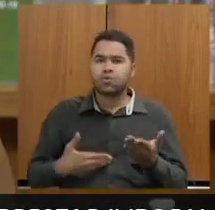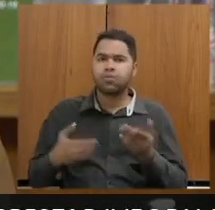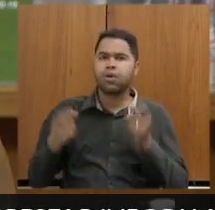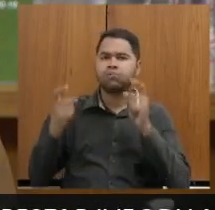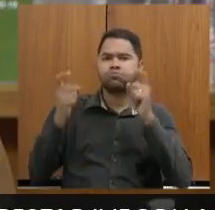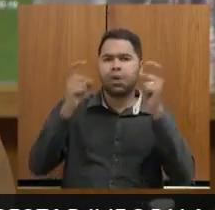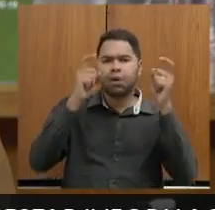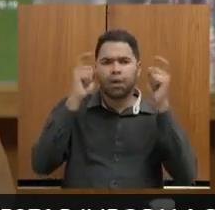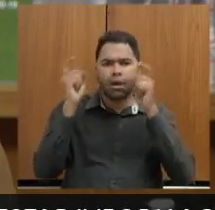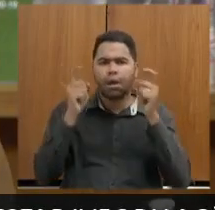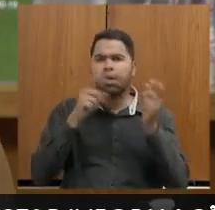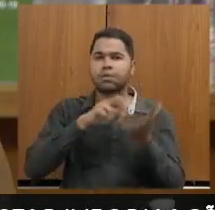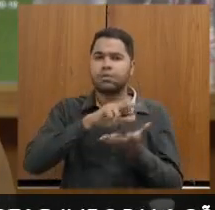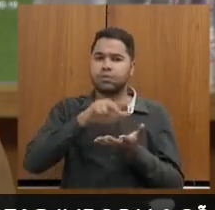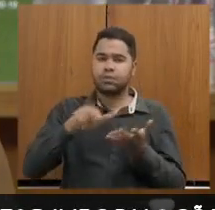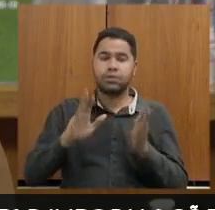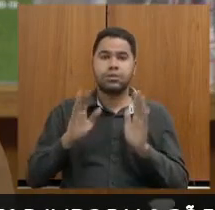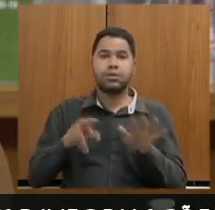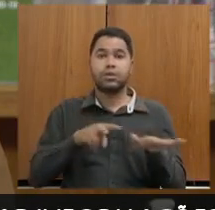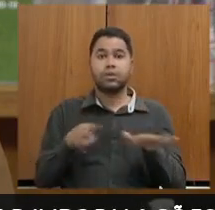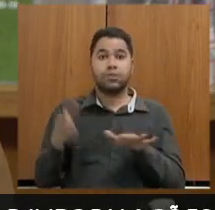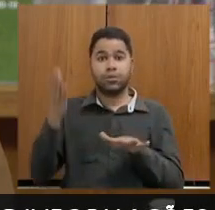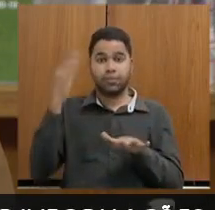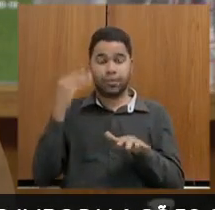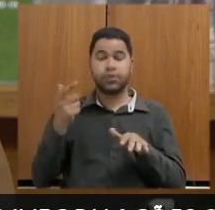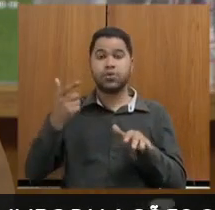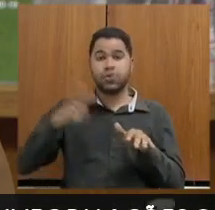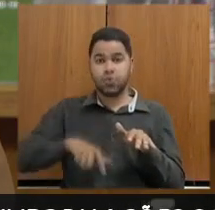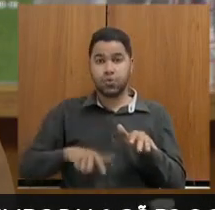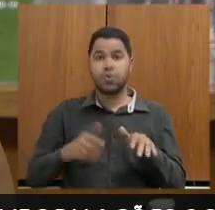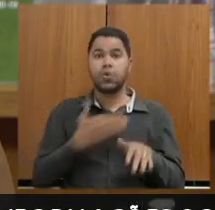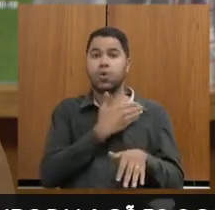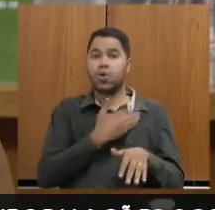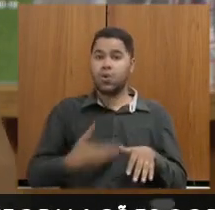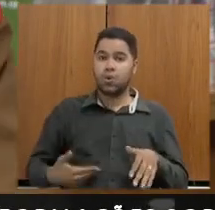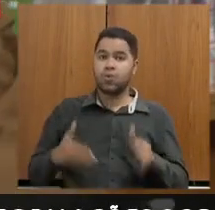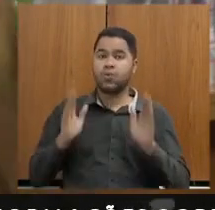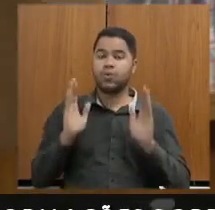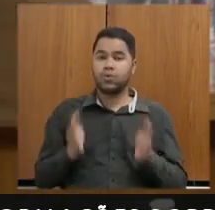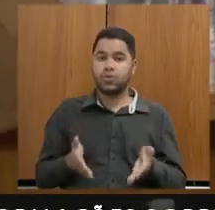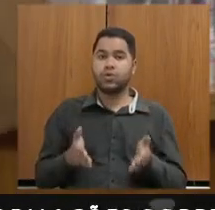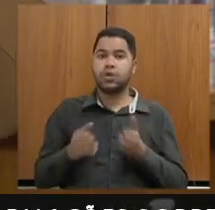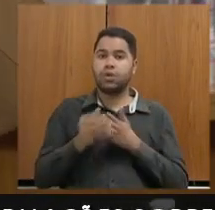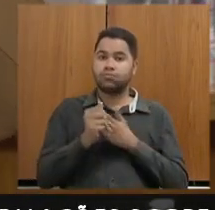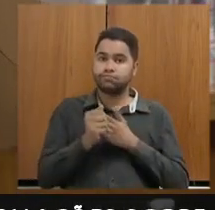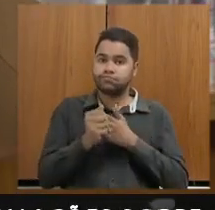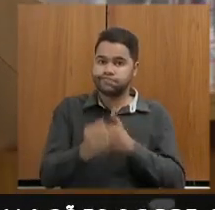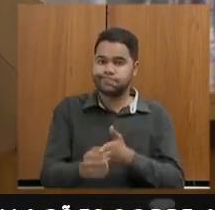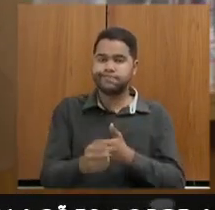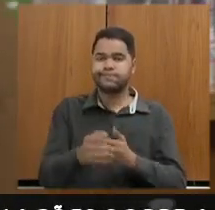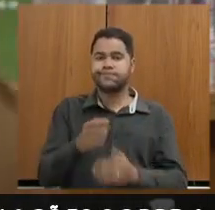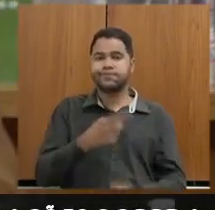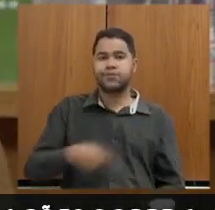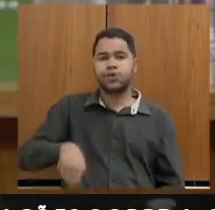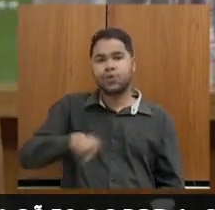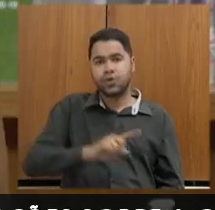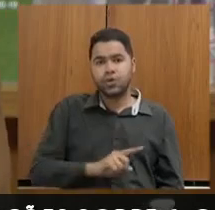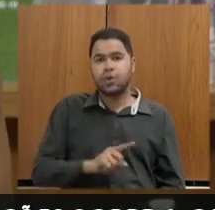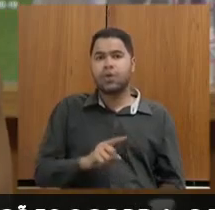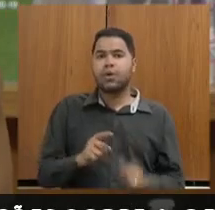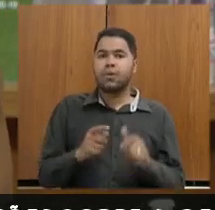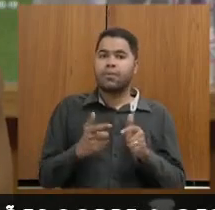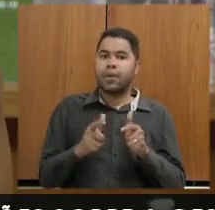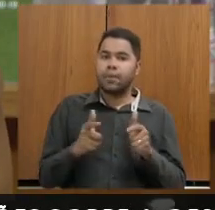reuniões já em andamento né já fizemos semana passada vamos reunir novamente o governo já deu o dia do Senhor amento pra gente é